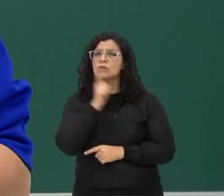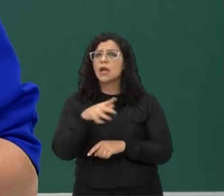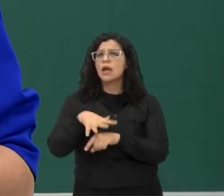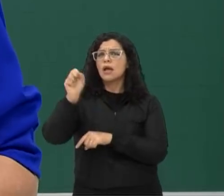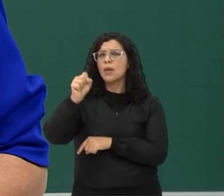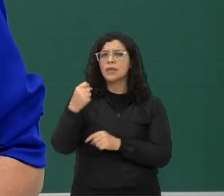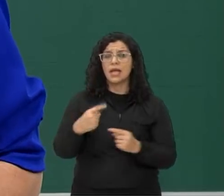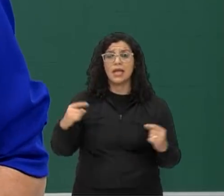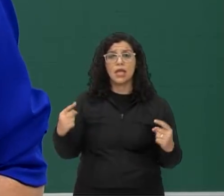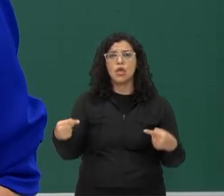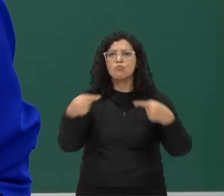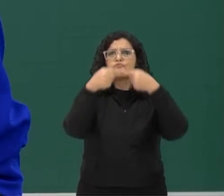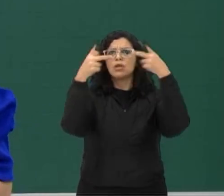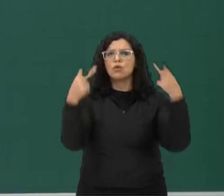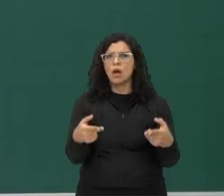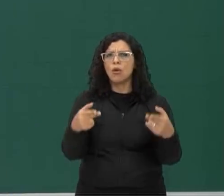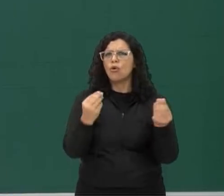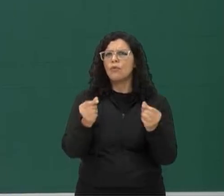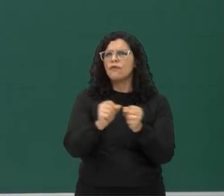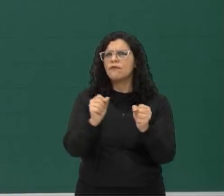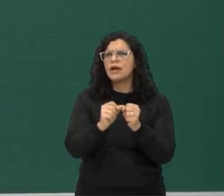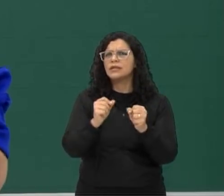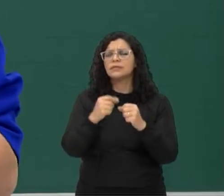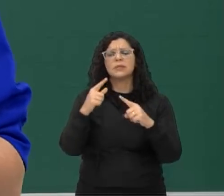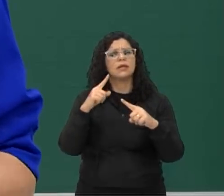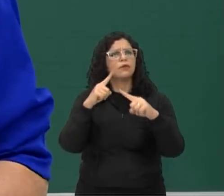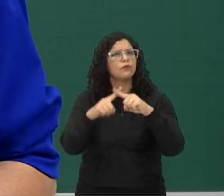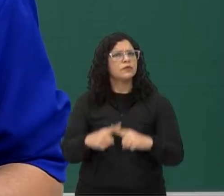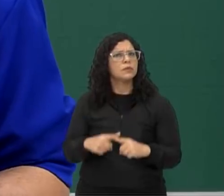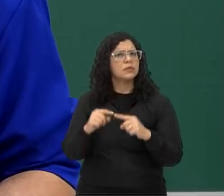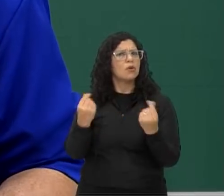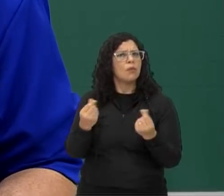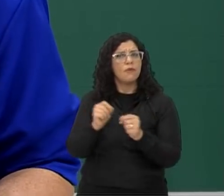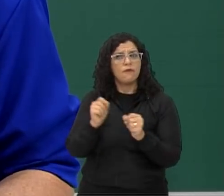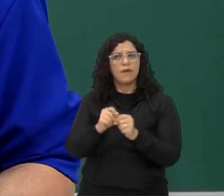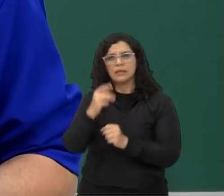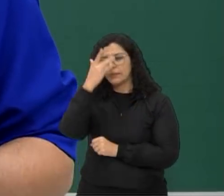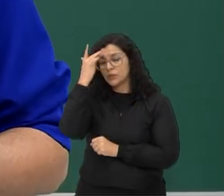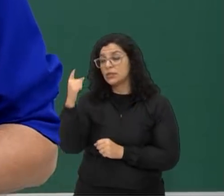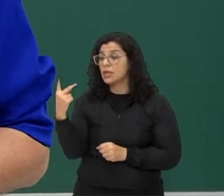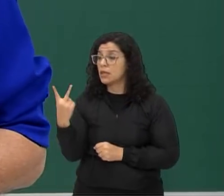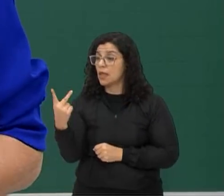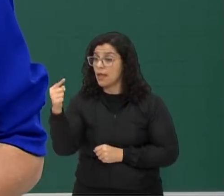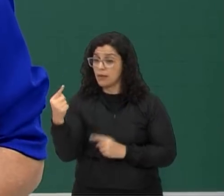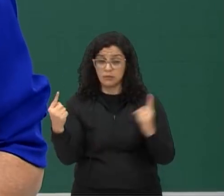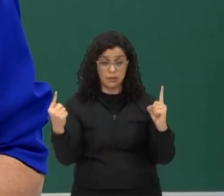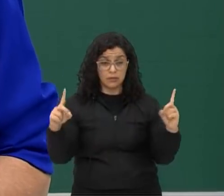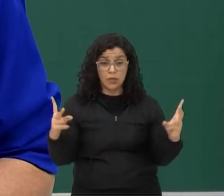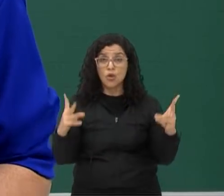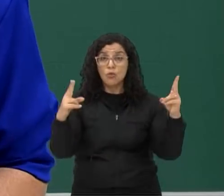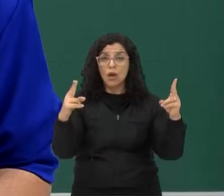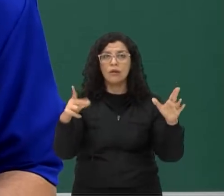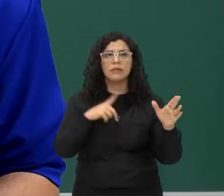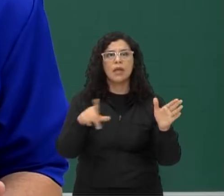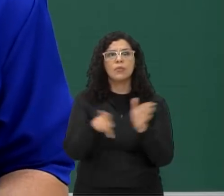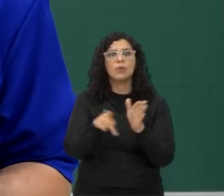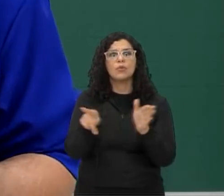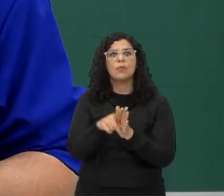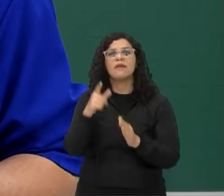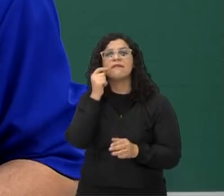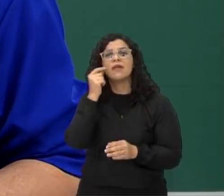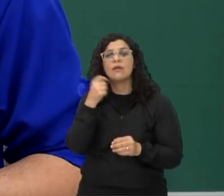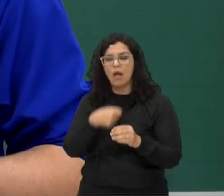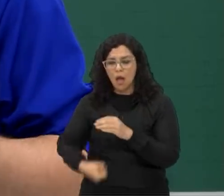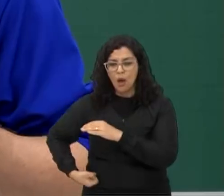partida empatar, como é feito o desempate. Então, se houver um empate, o desempate acontece pelo arremesso